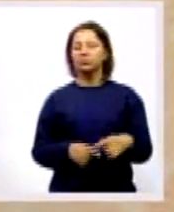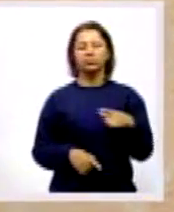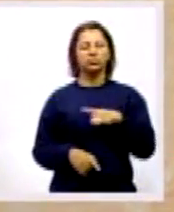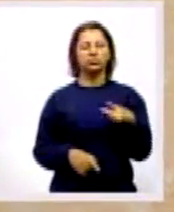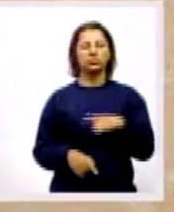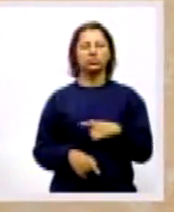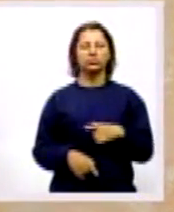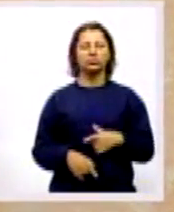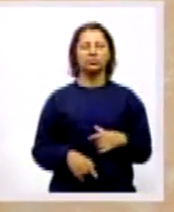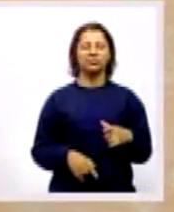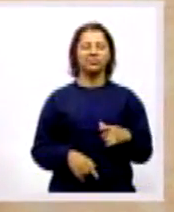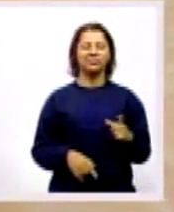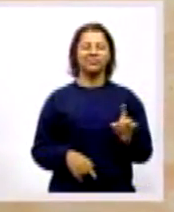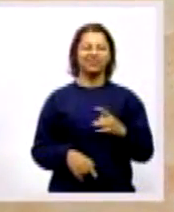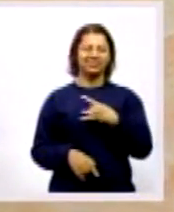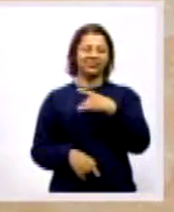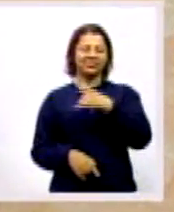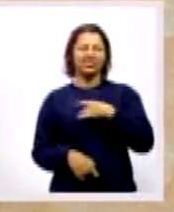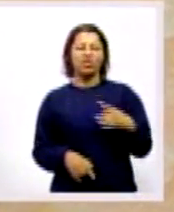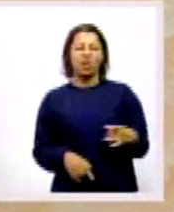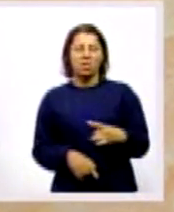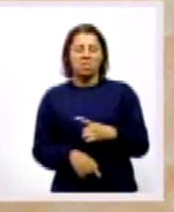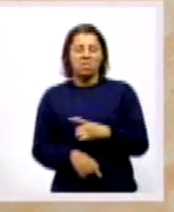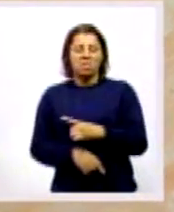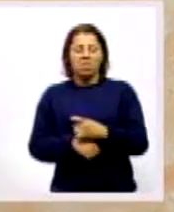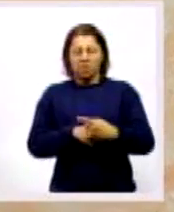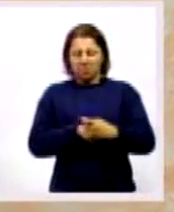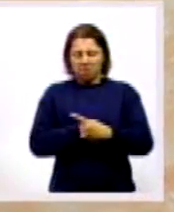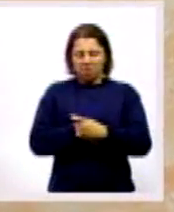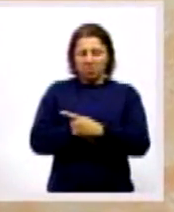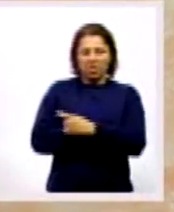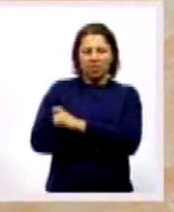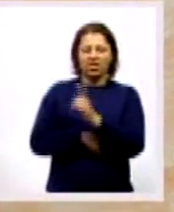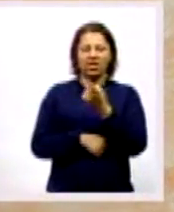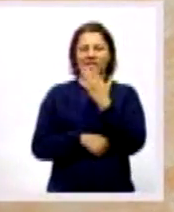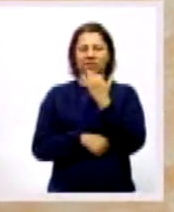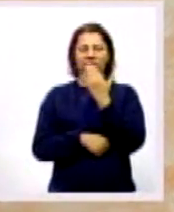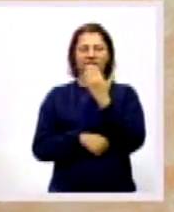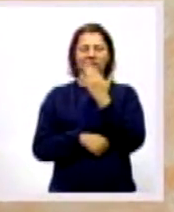Tem medo de minhoca. Tem gente que tem. Aí não come macarrão.